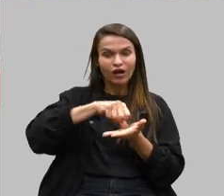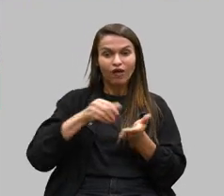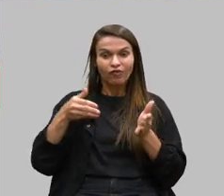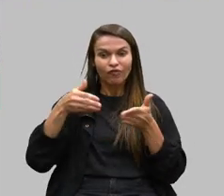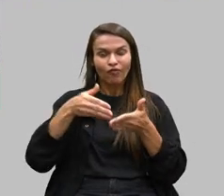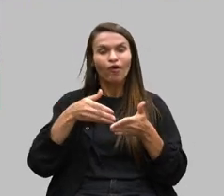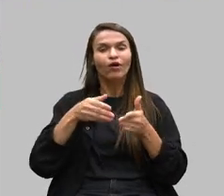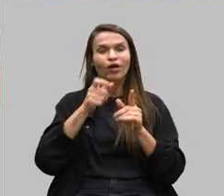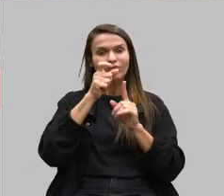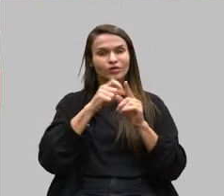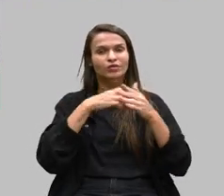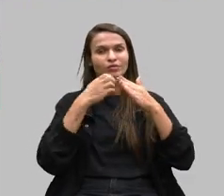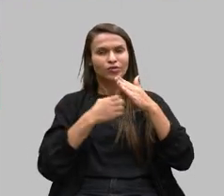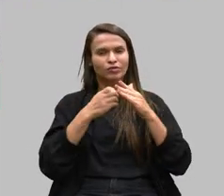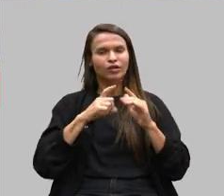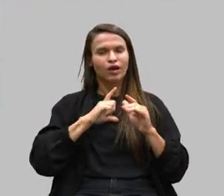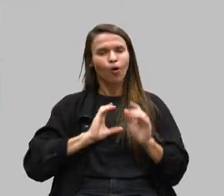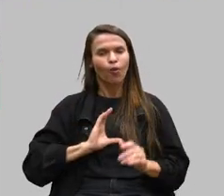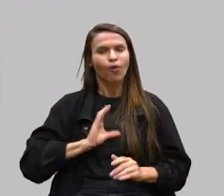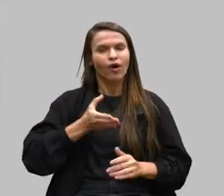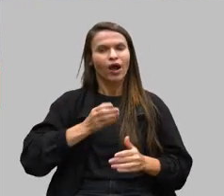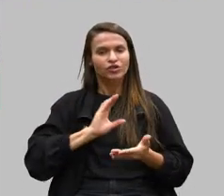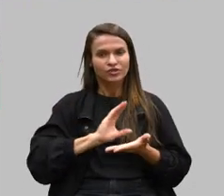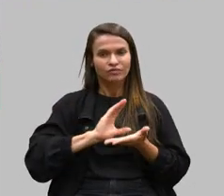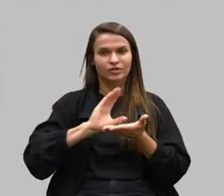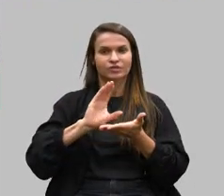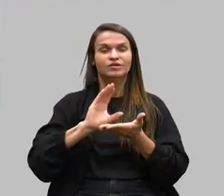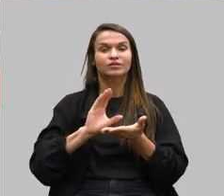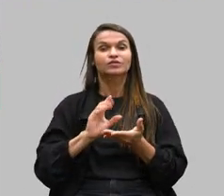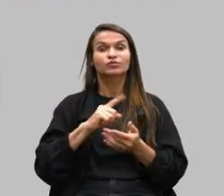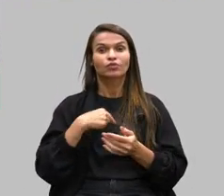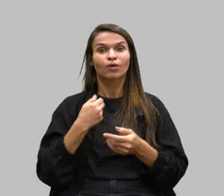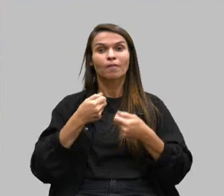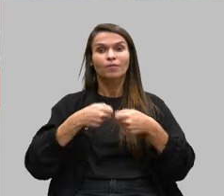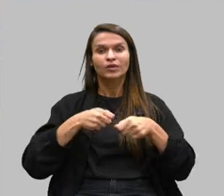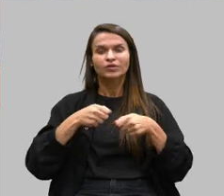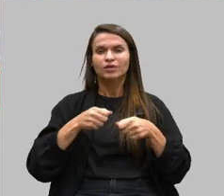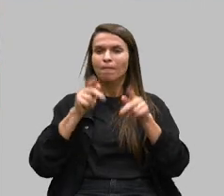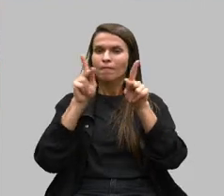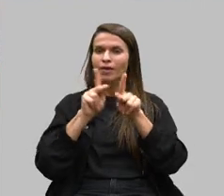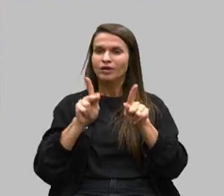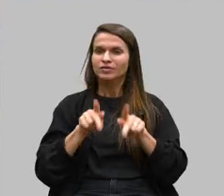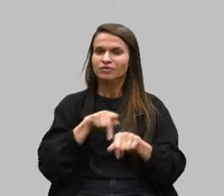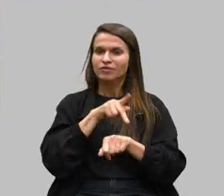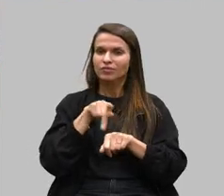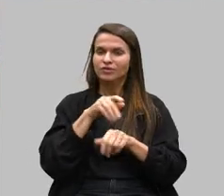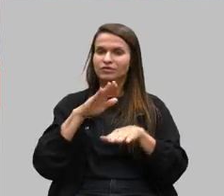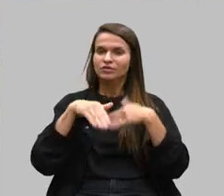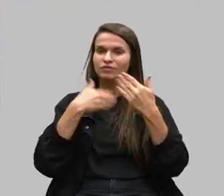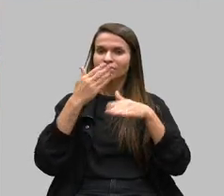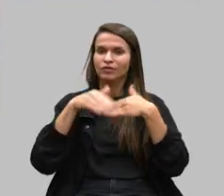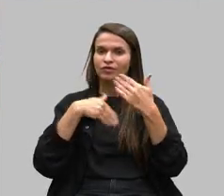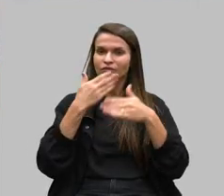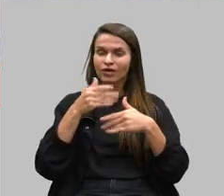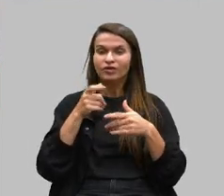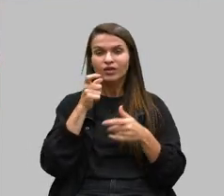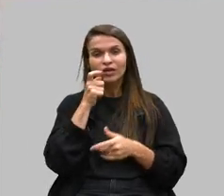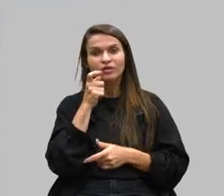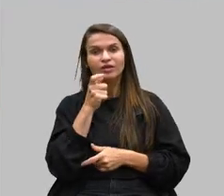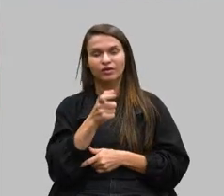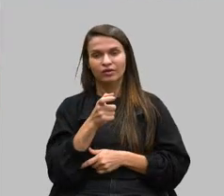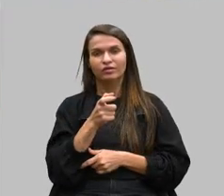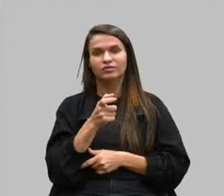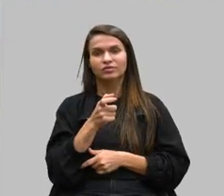que ele tome coragem de investir e que realmente precisamos de pacificar esse país e desenvolver a quem interessa a gente